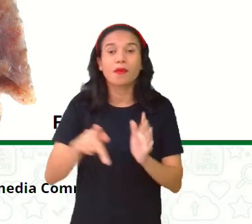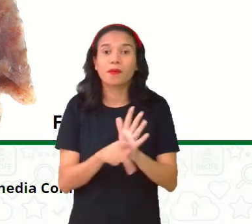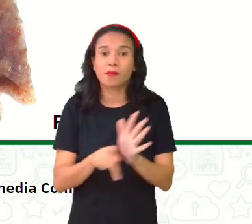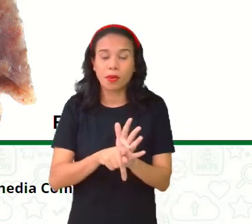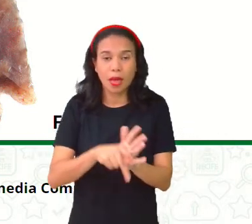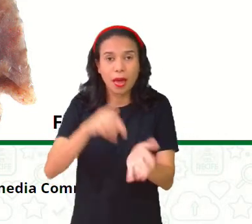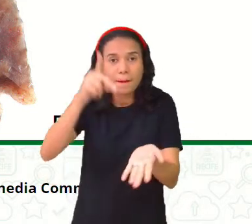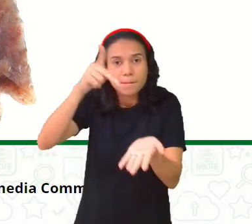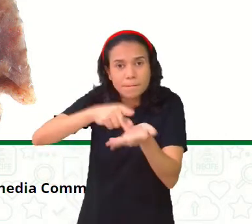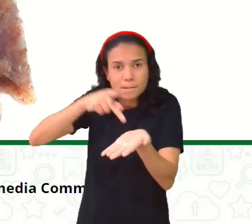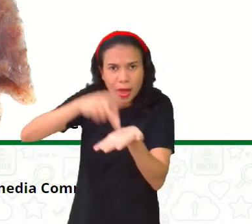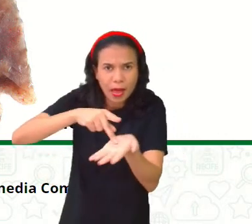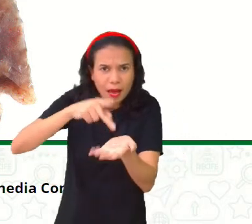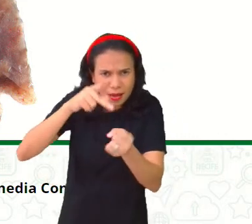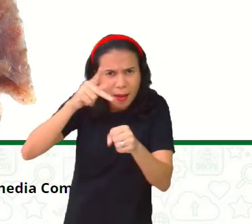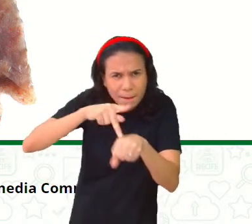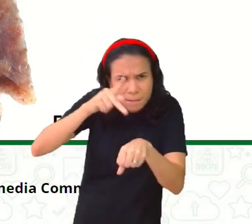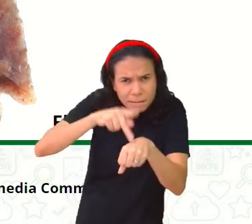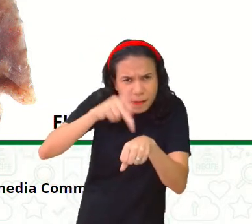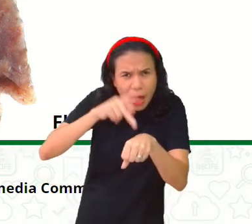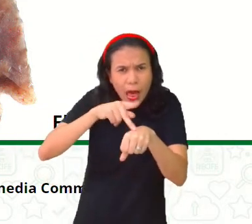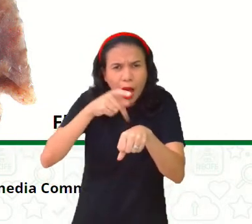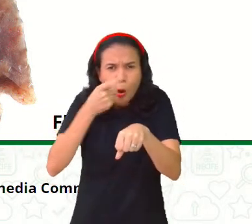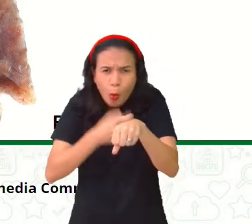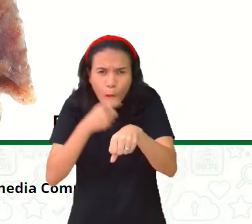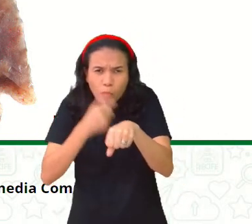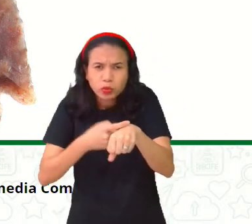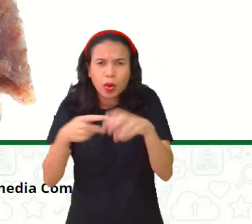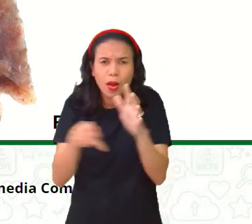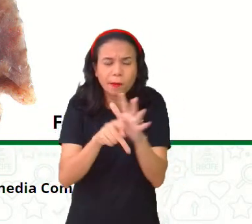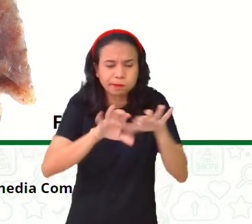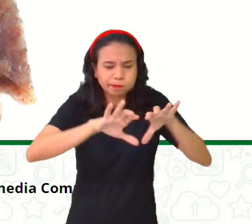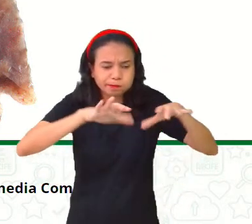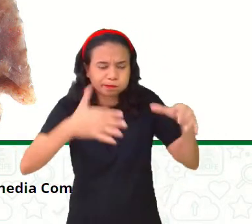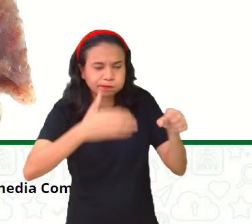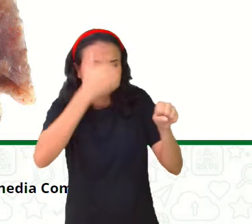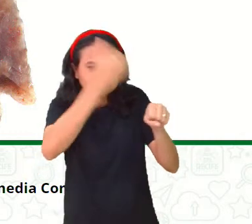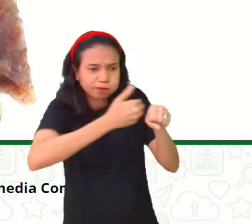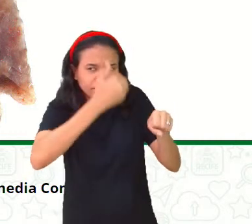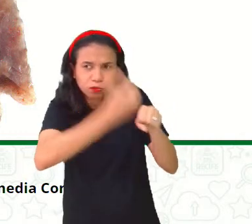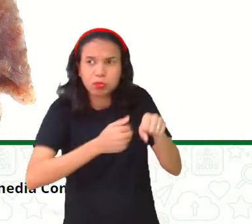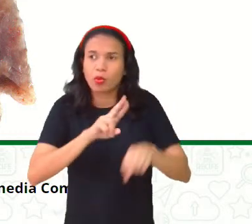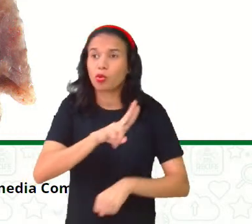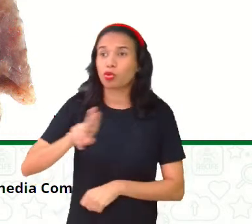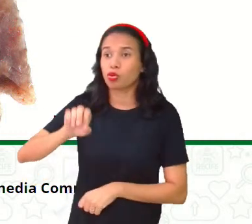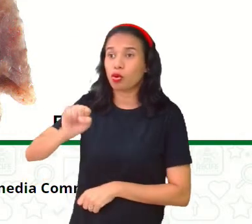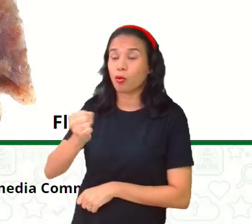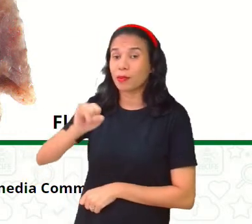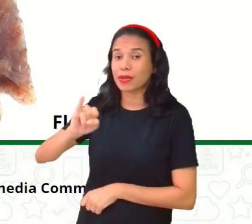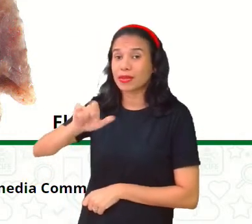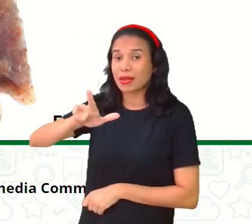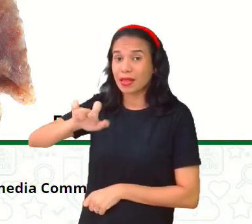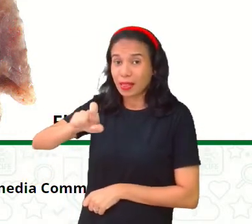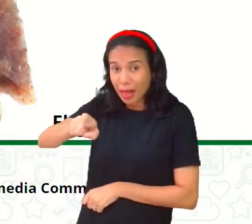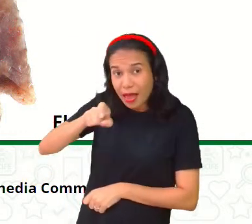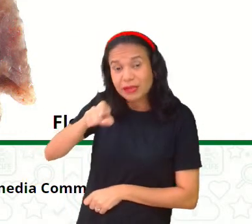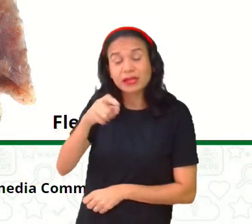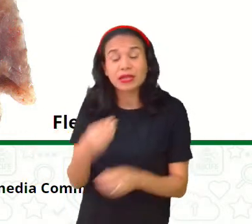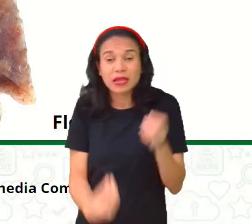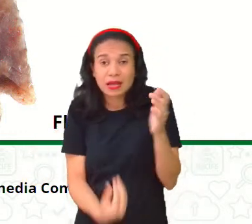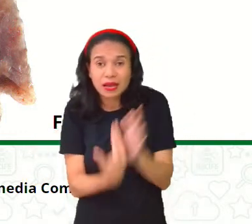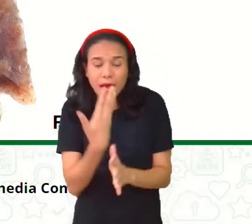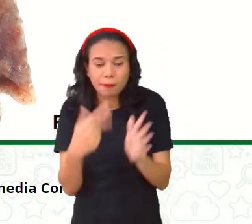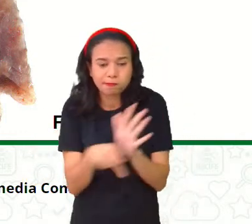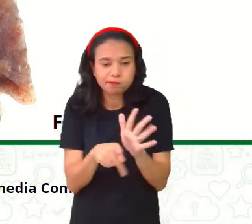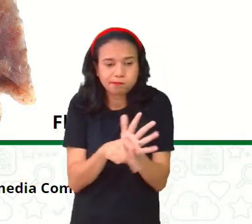essa pedra aí, nessa rocha, retirada de grandes bancos rochosos, chamada de sílex. Então, eles faziam